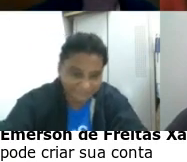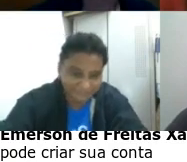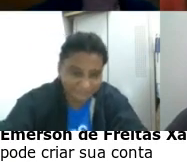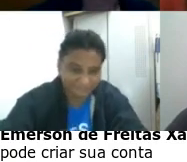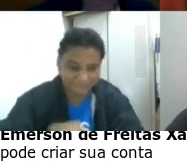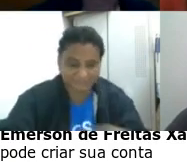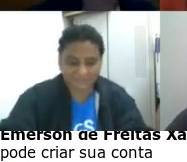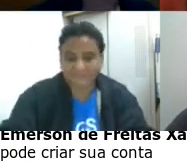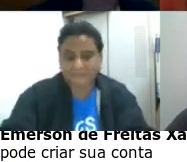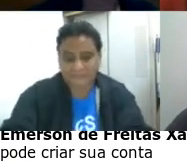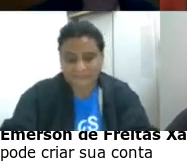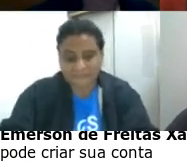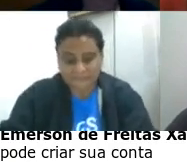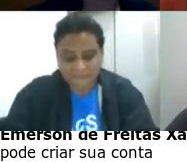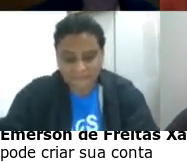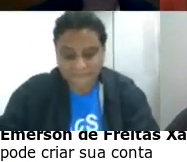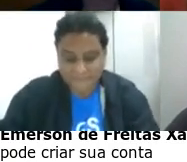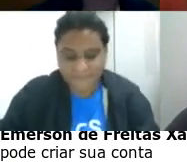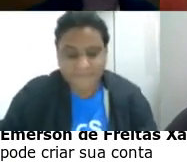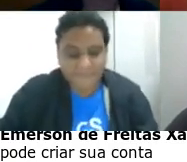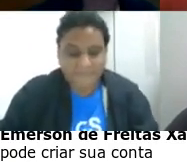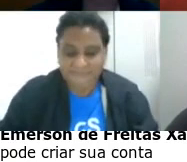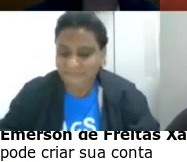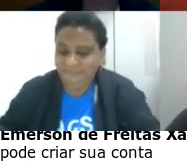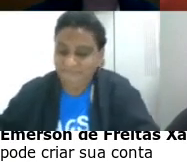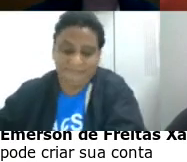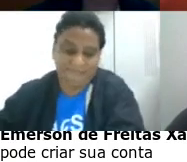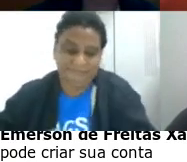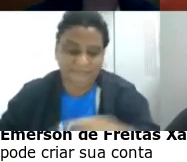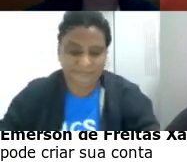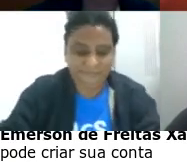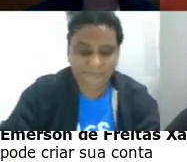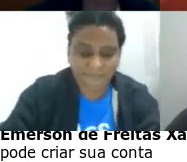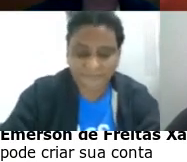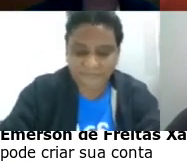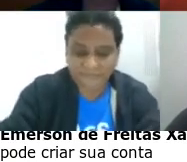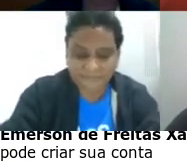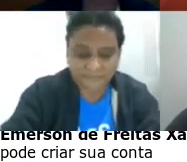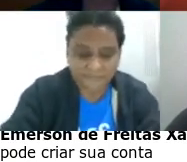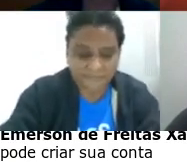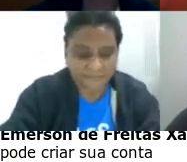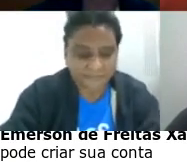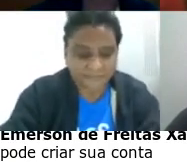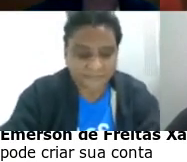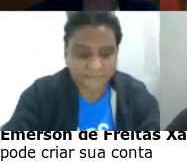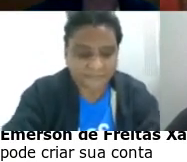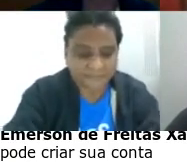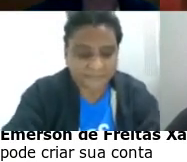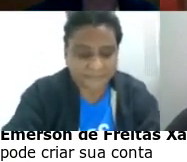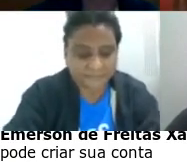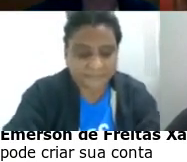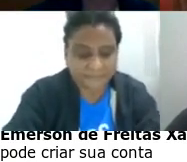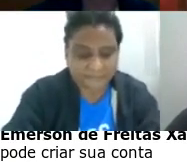saber que a gente precisa superar e que a gente tem potencial pra isso pra superar esses desafios então Cândida Jaqueline